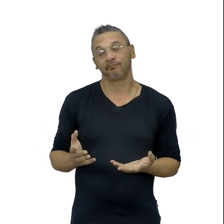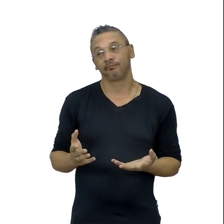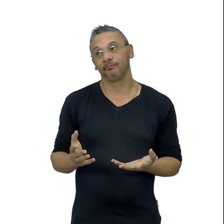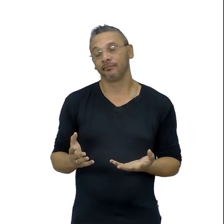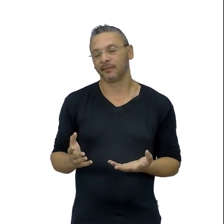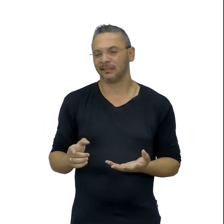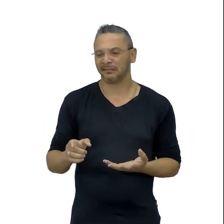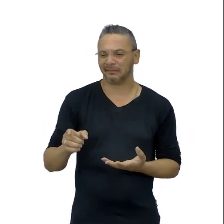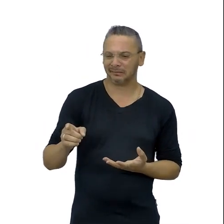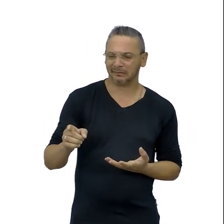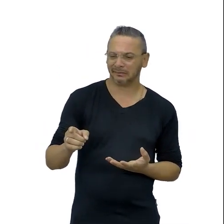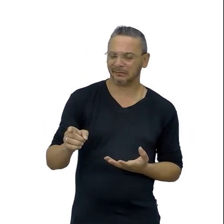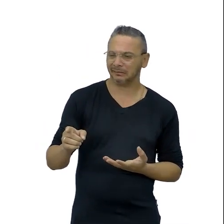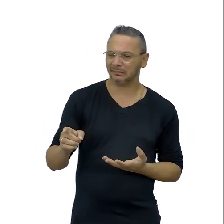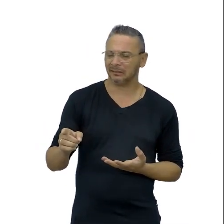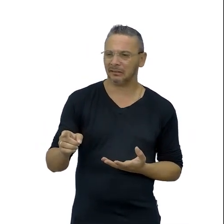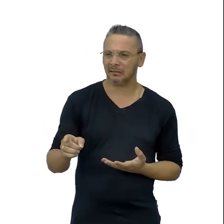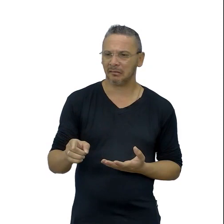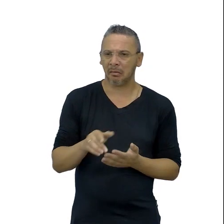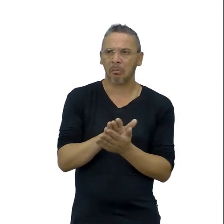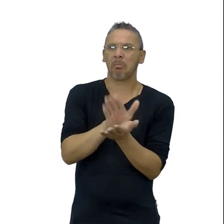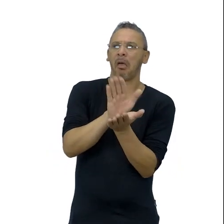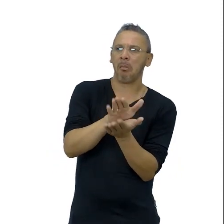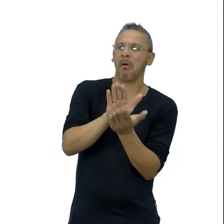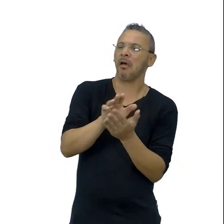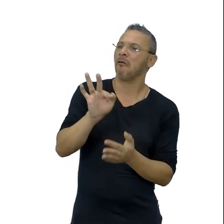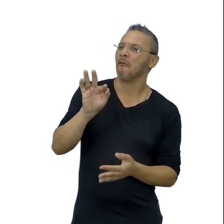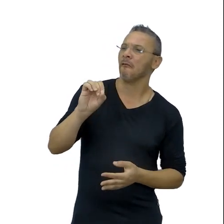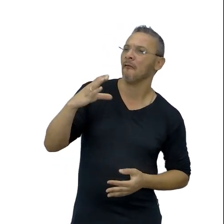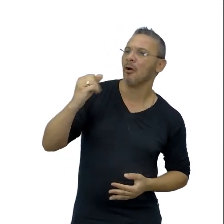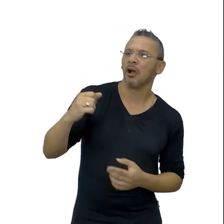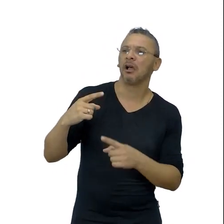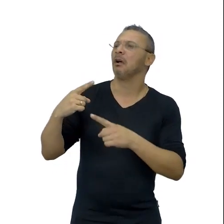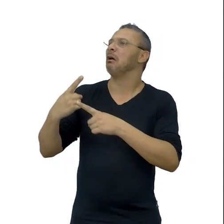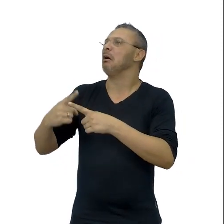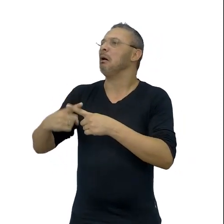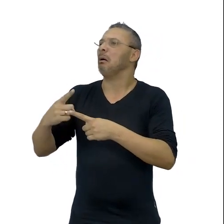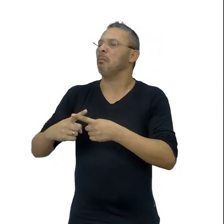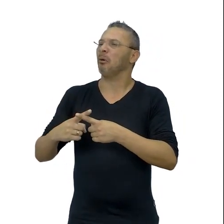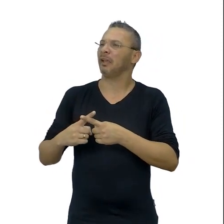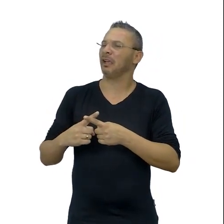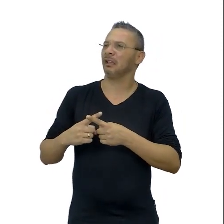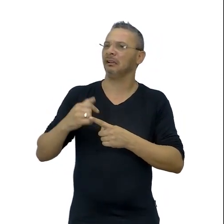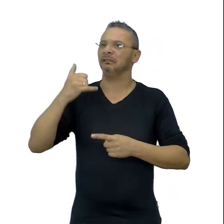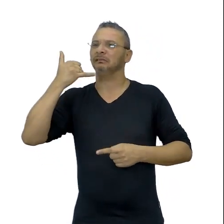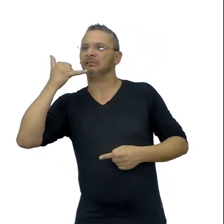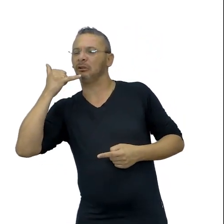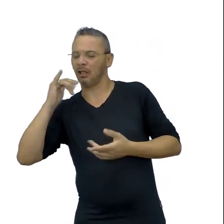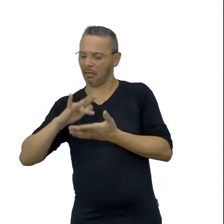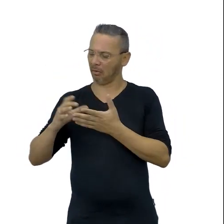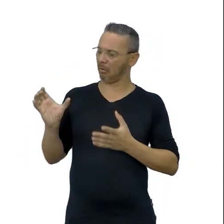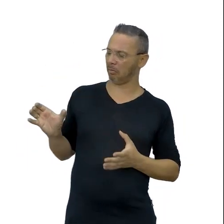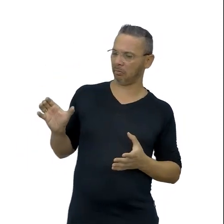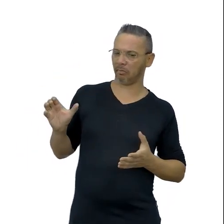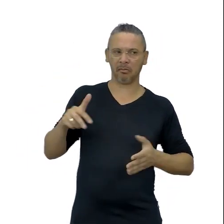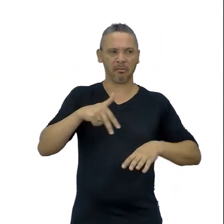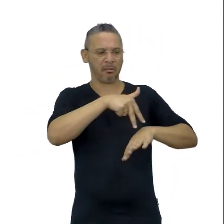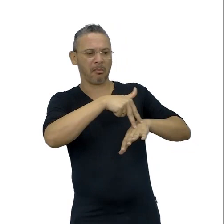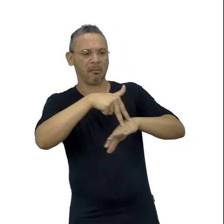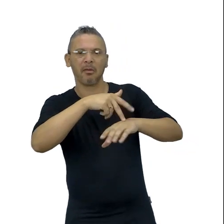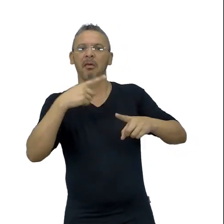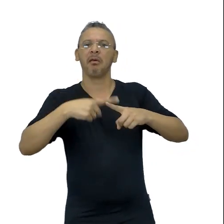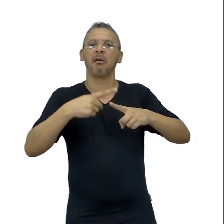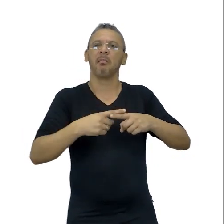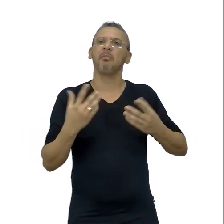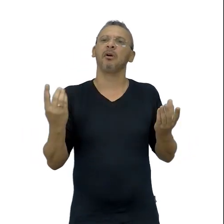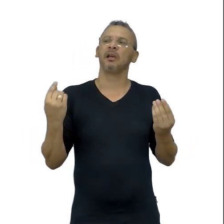por que que essa foca está segurando o celular e uma prancha ao mesmo tempo, né? Ela está na praia? Não está